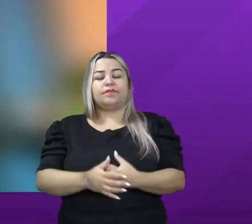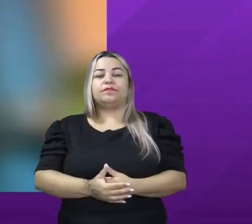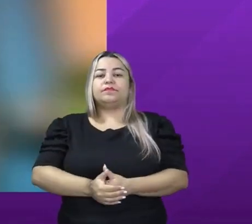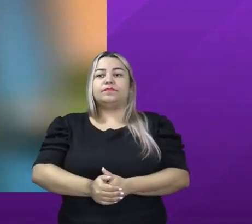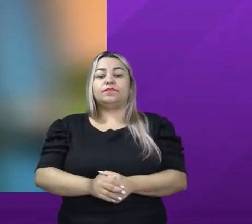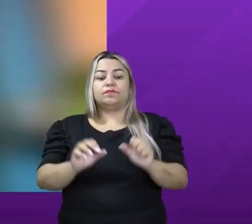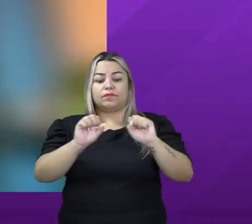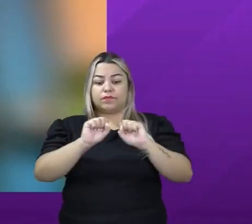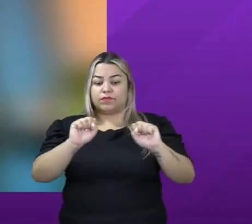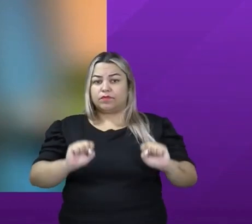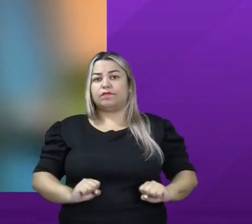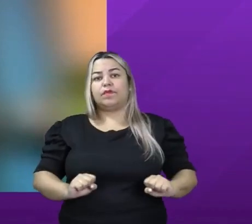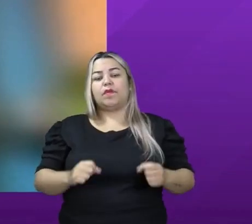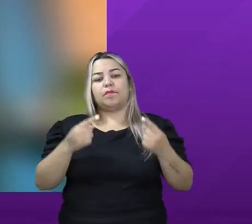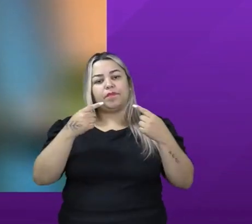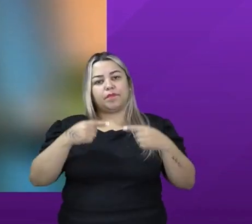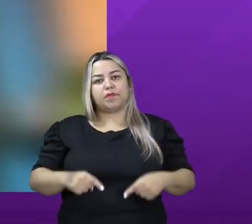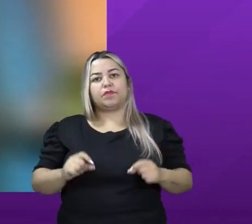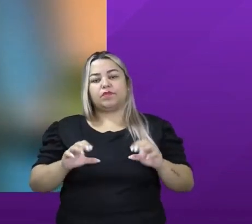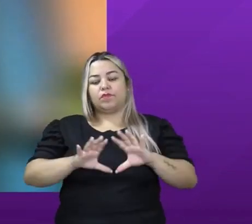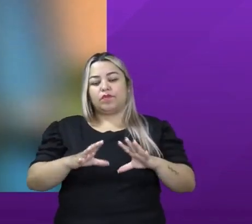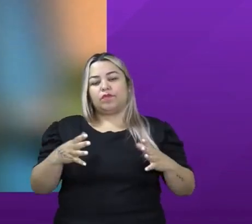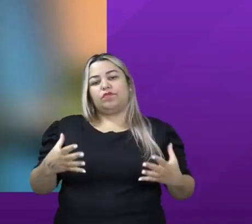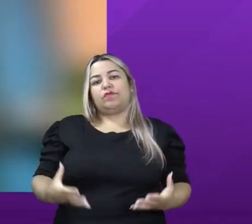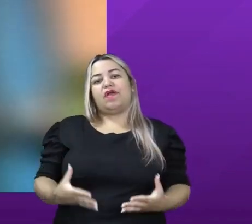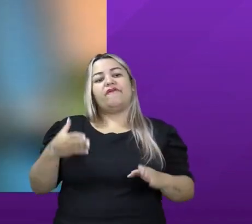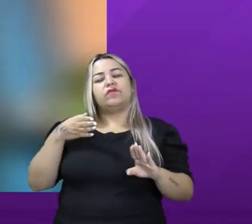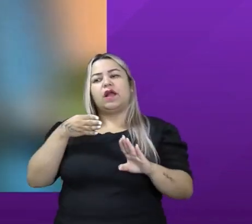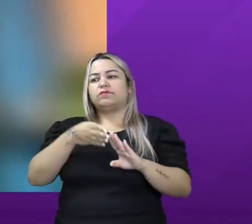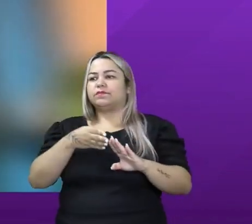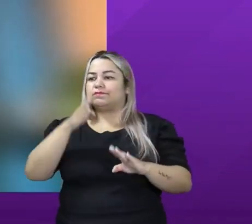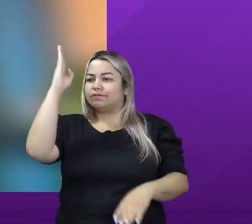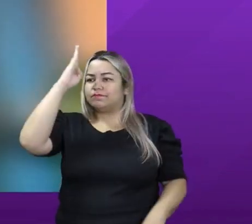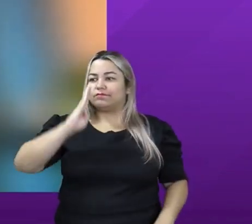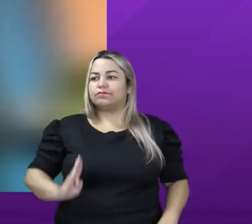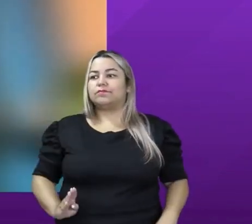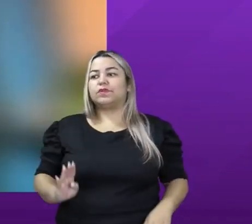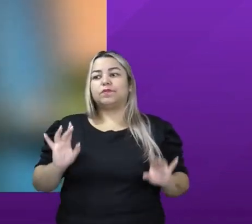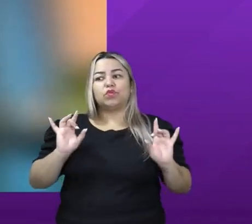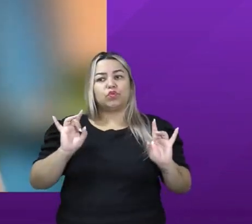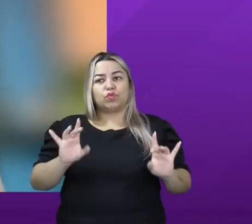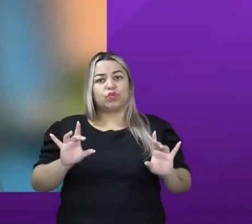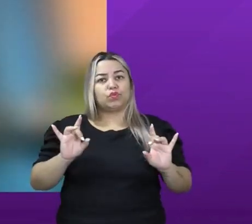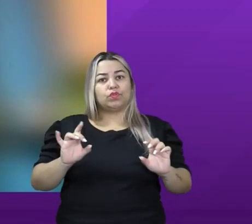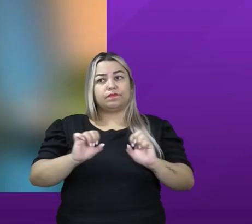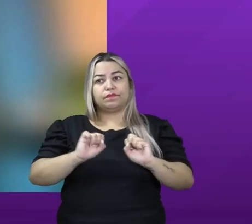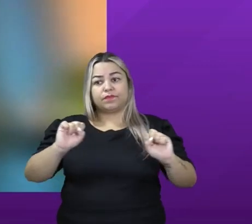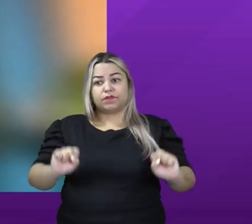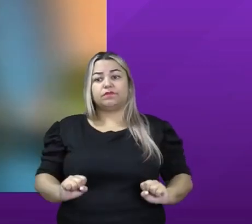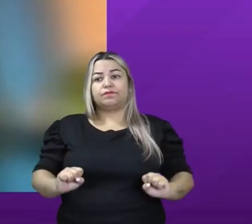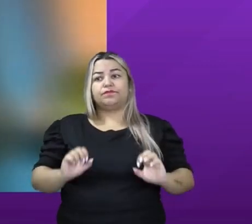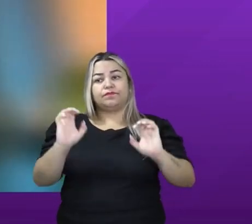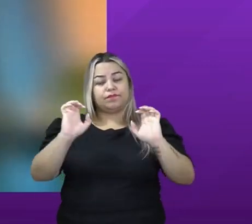do sistema político mundial, e a gente está focado aqui no Brasil, né? Em especial no sistema da